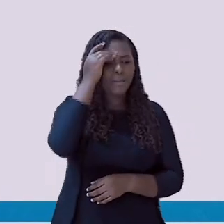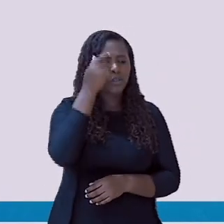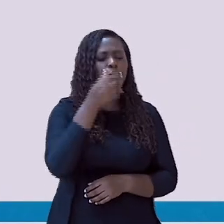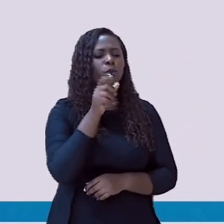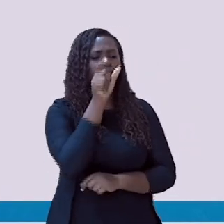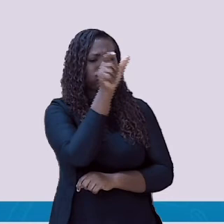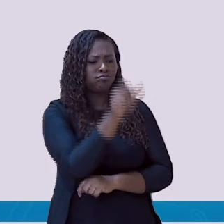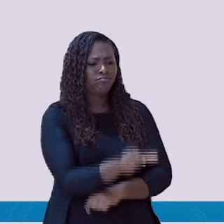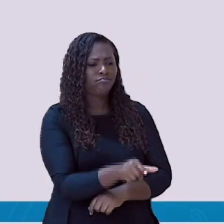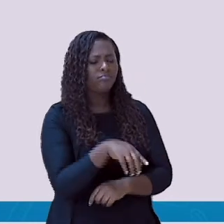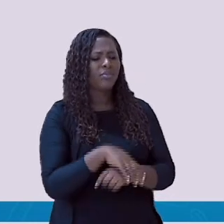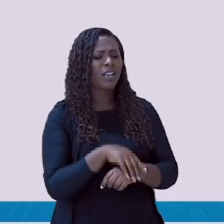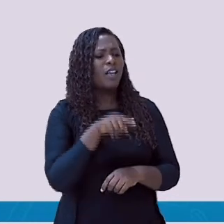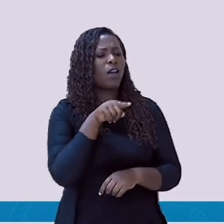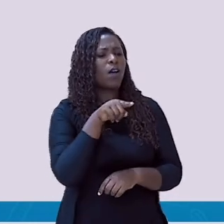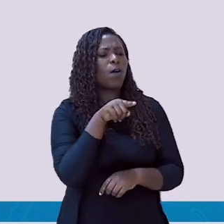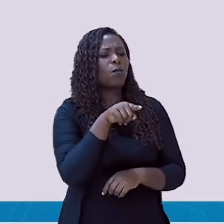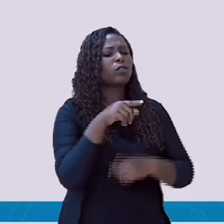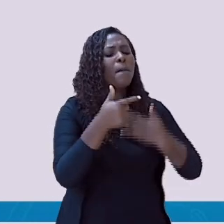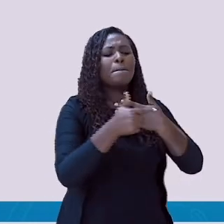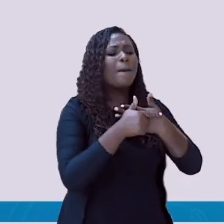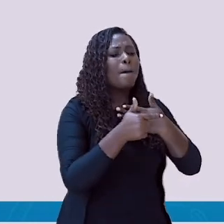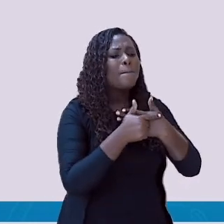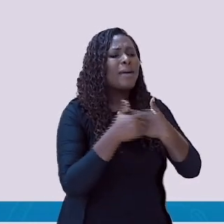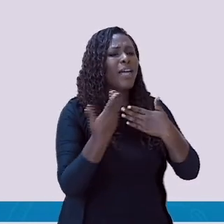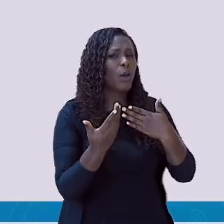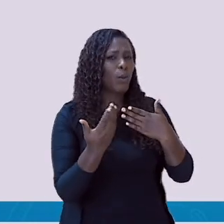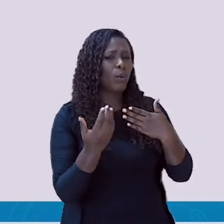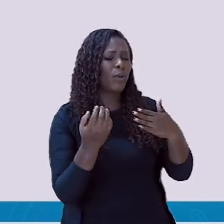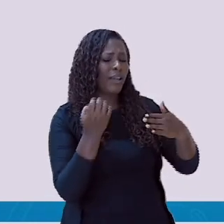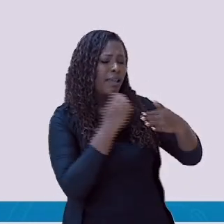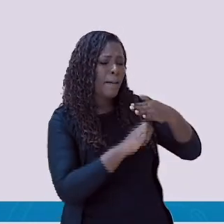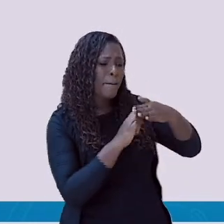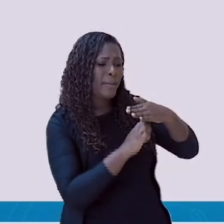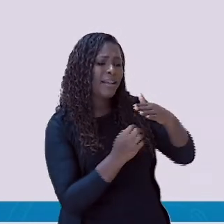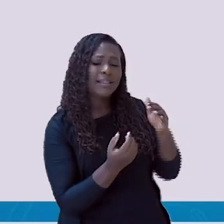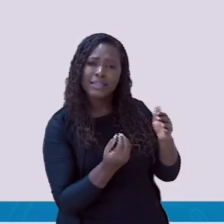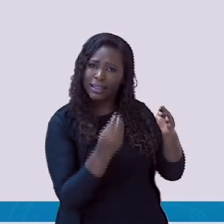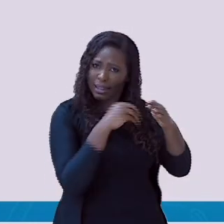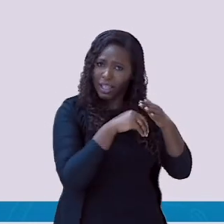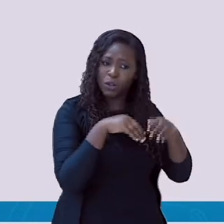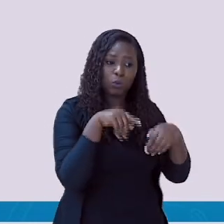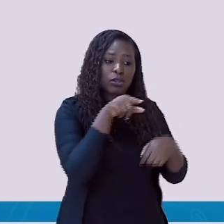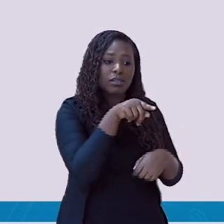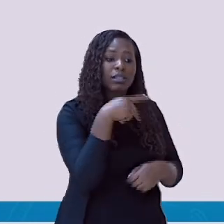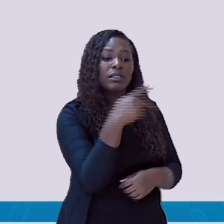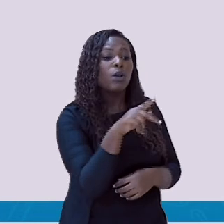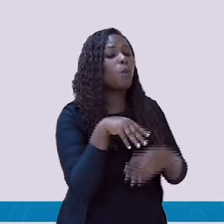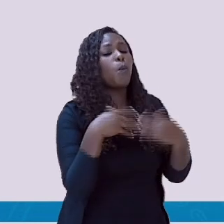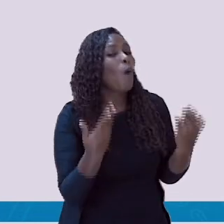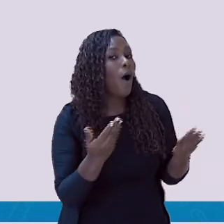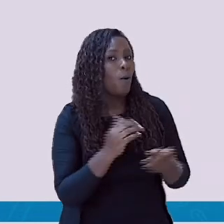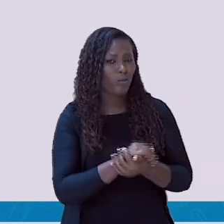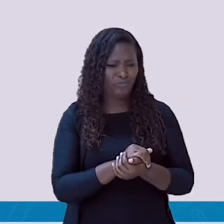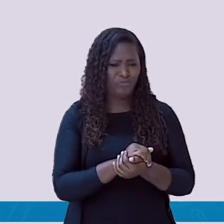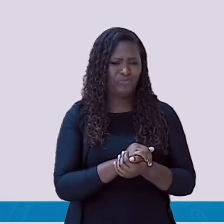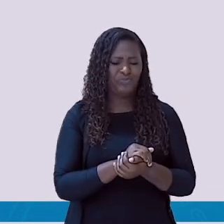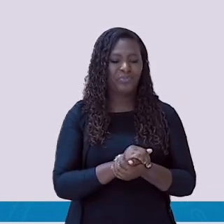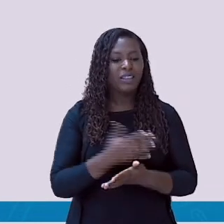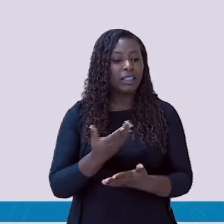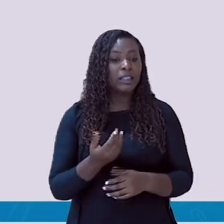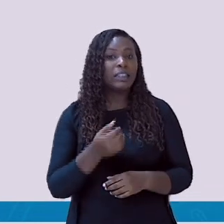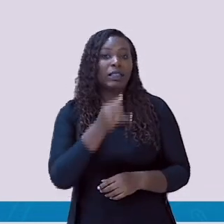faz? Como é trabalhar nessa função? Ele gosta ou não de trabalhar nessa função?